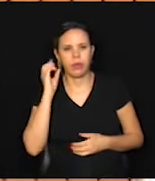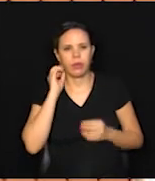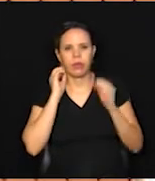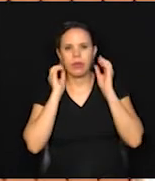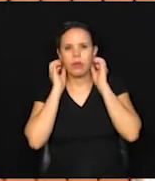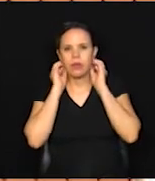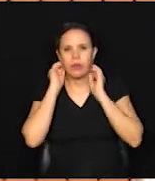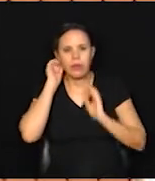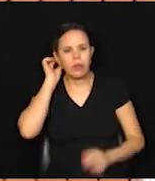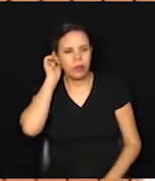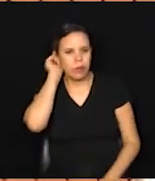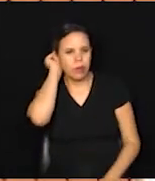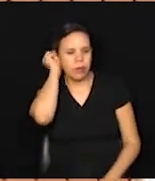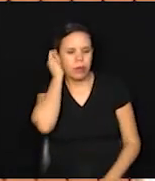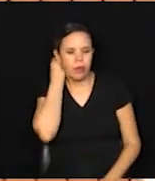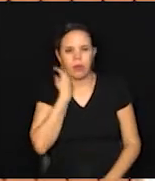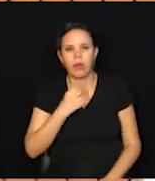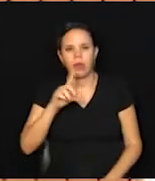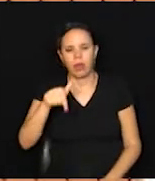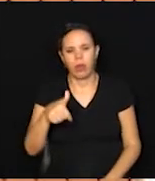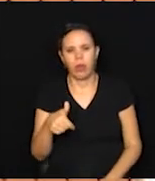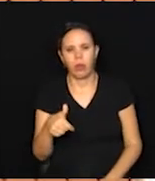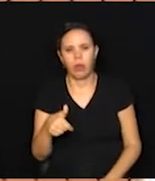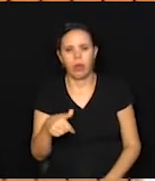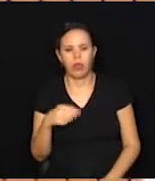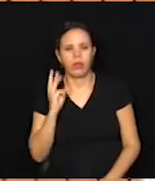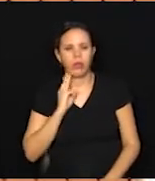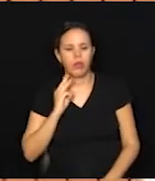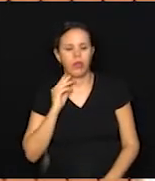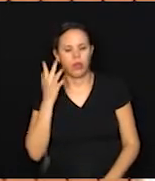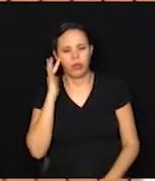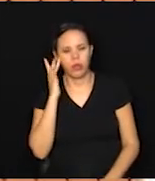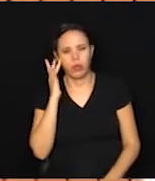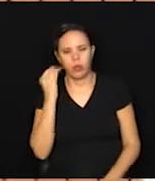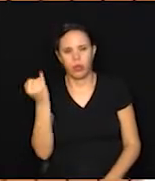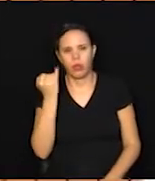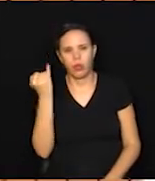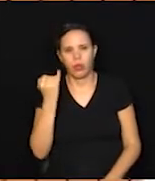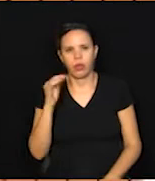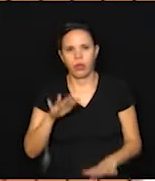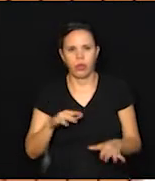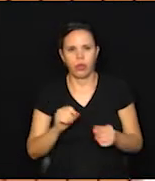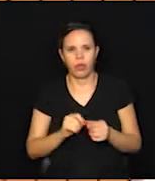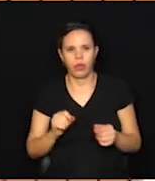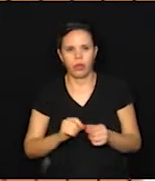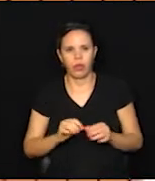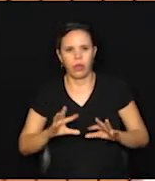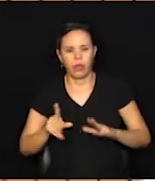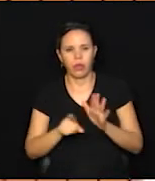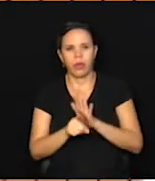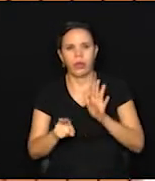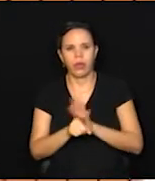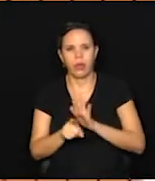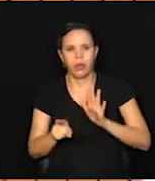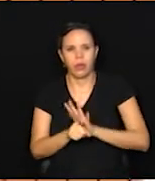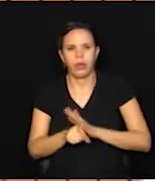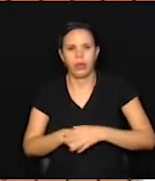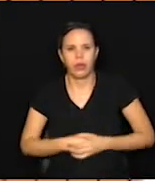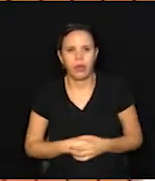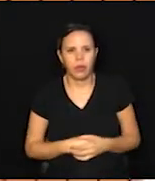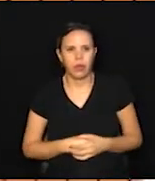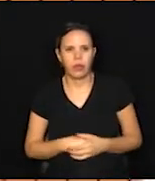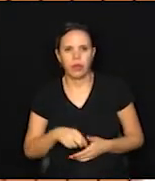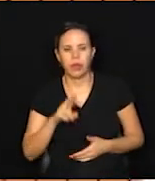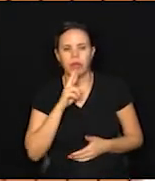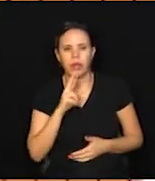em seguida, para o Cecílio. Eu acho que é importante, talvez, que nós façamos todas as perguntas, ou vocês querem